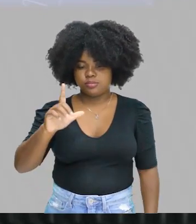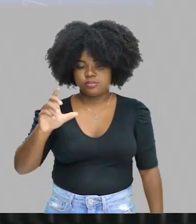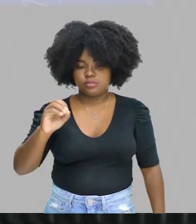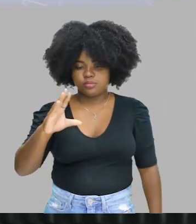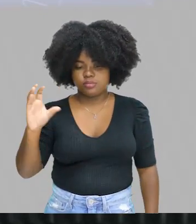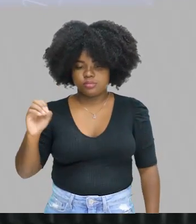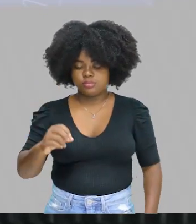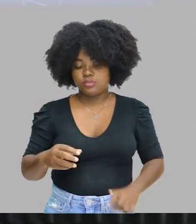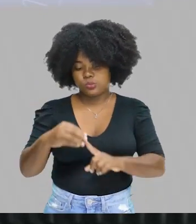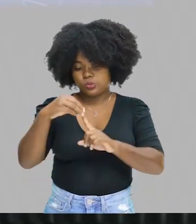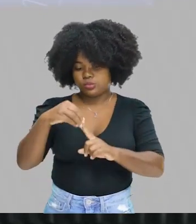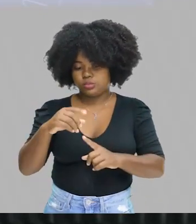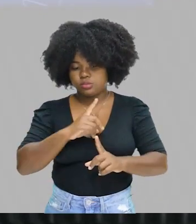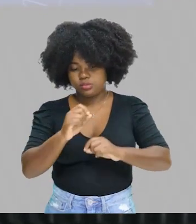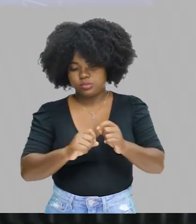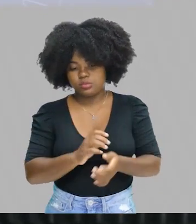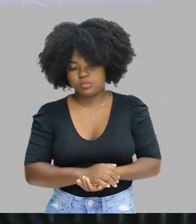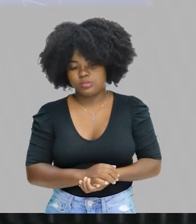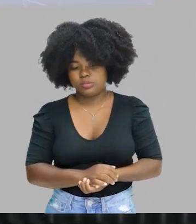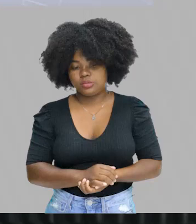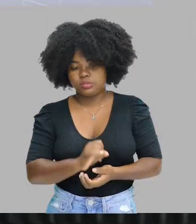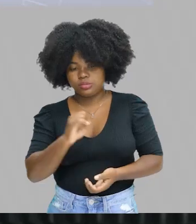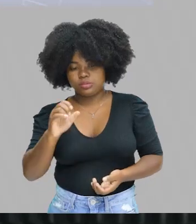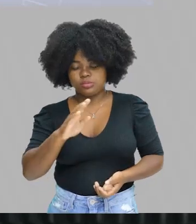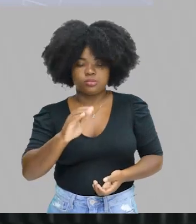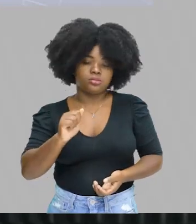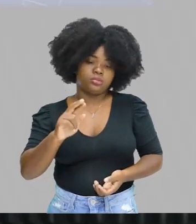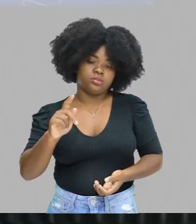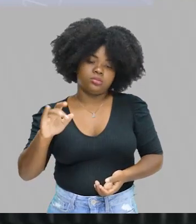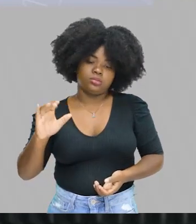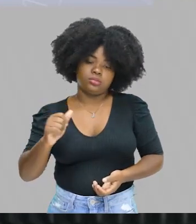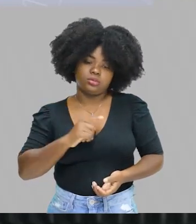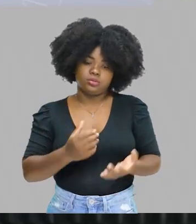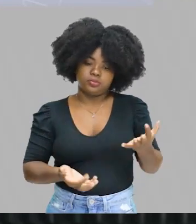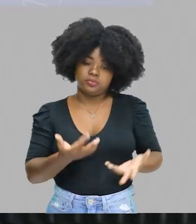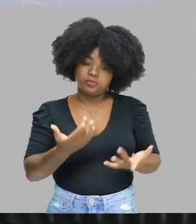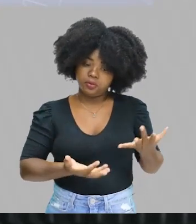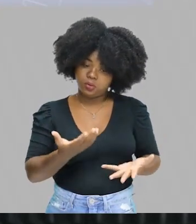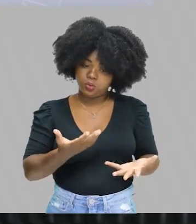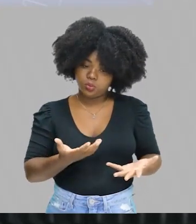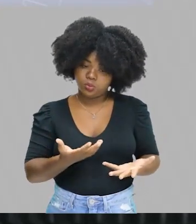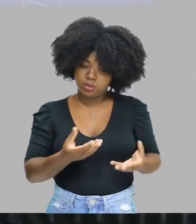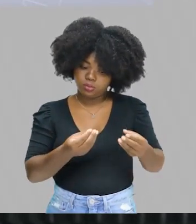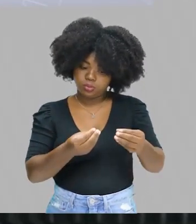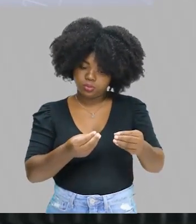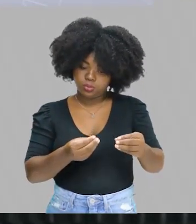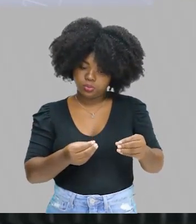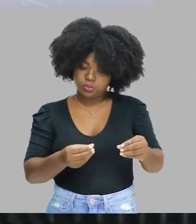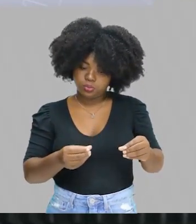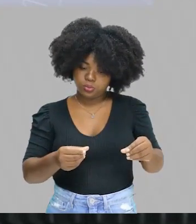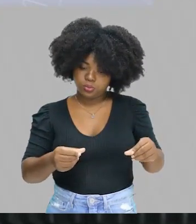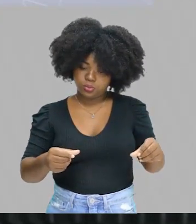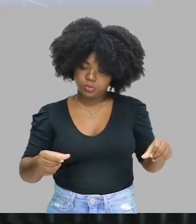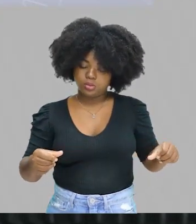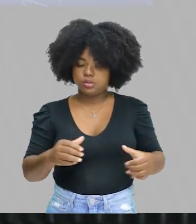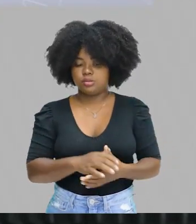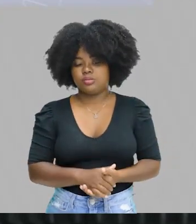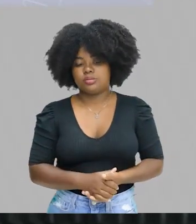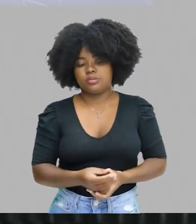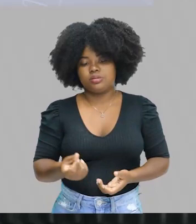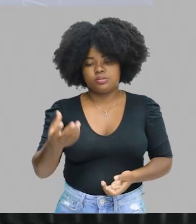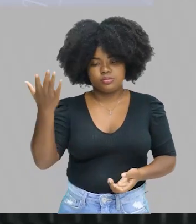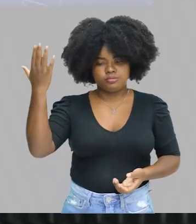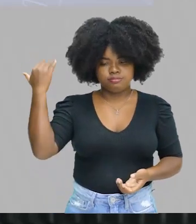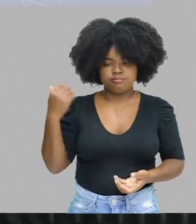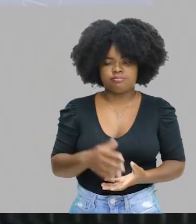peça em cera, ele é levado, por exemplo, se for de argila, para o fogo. E aí a cera que está lá dentro derrete. Esse método é usado desde a pré-história, chamado